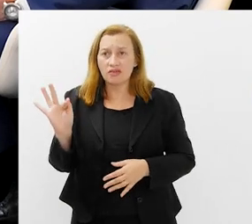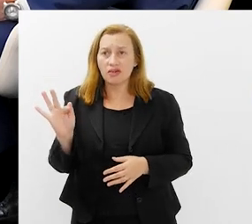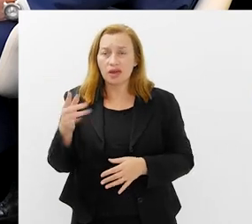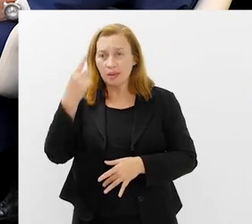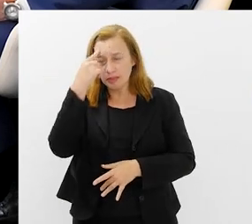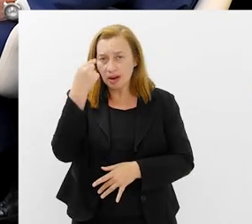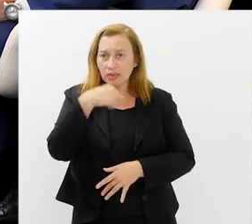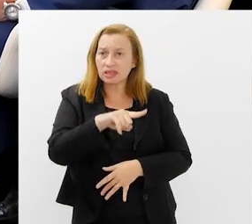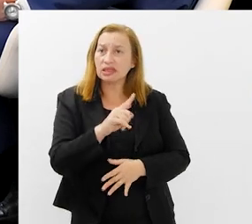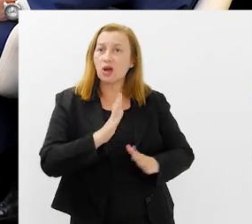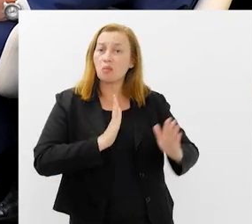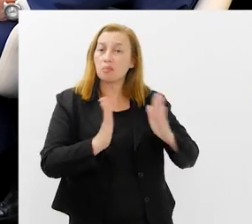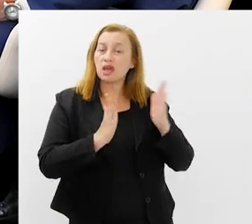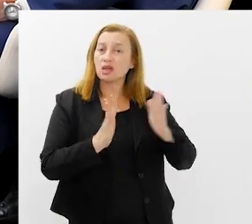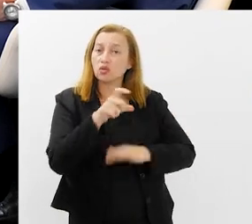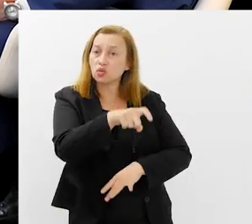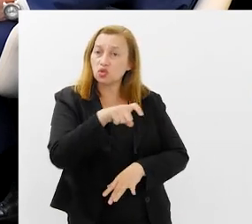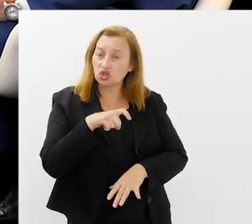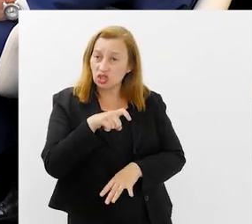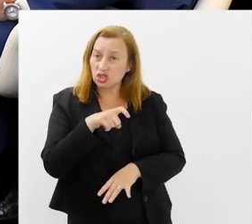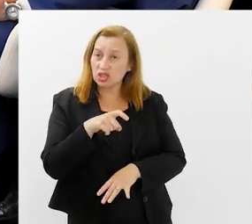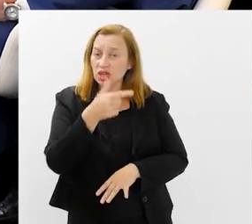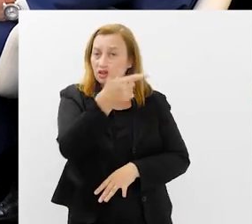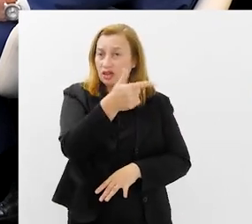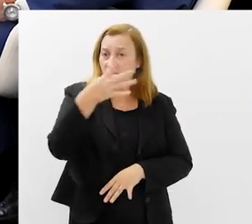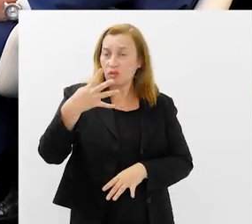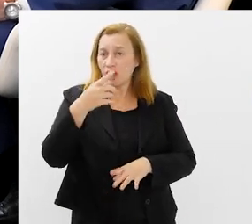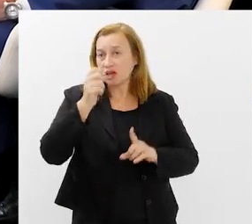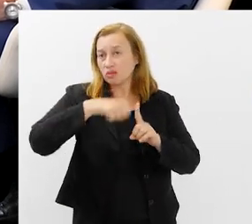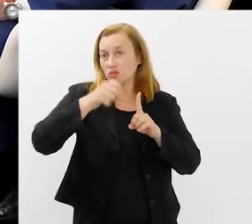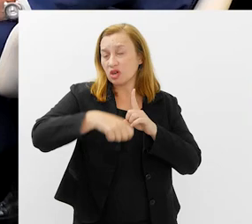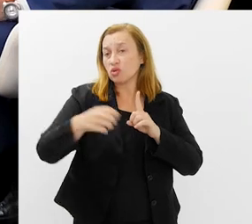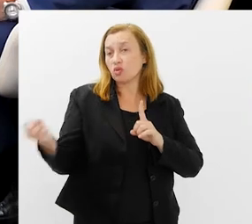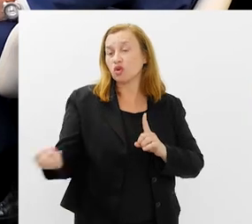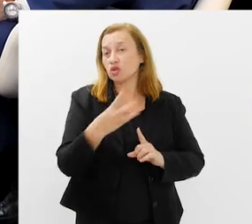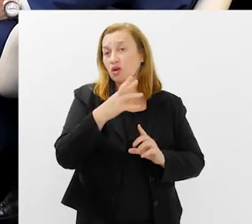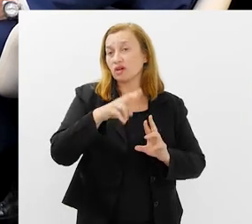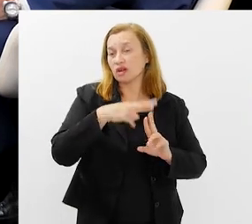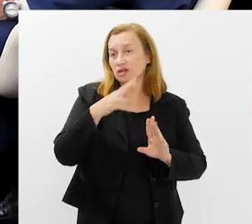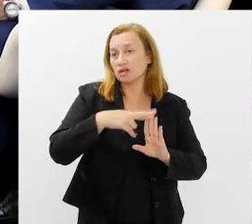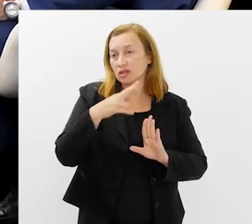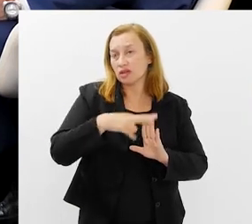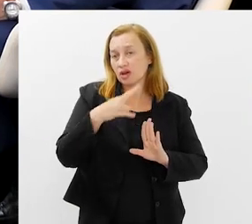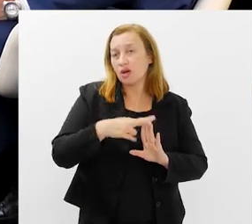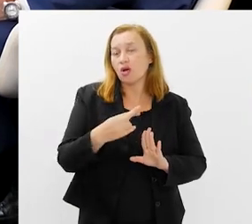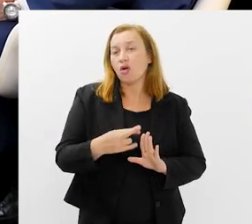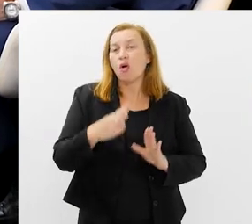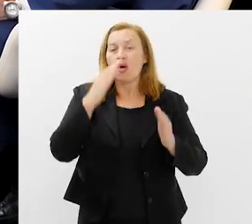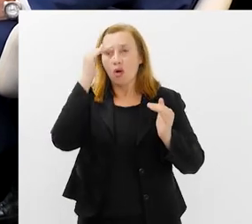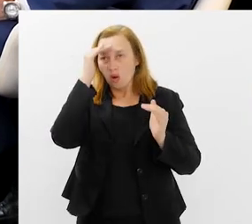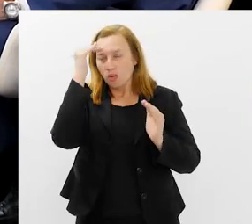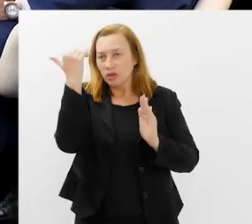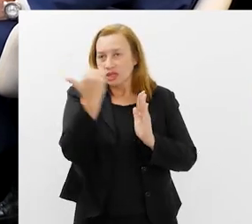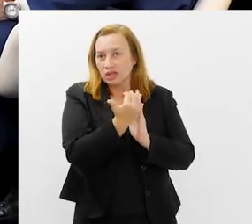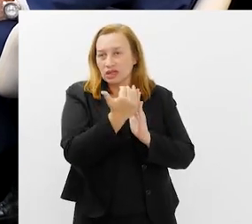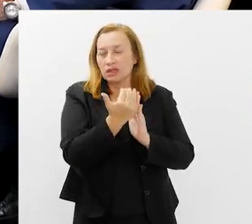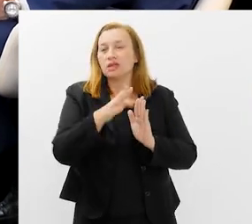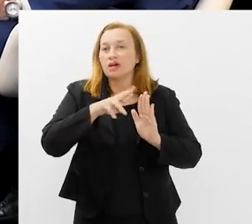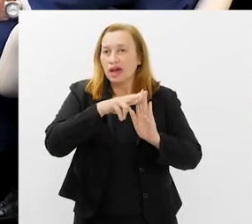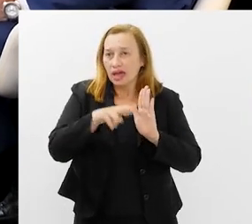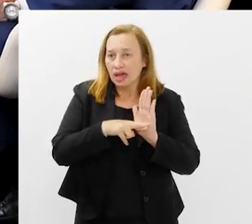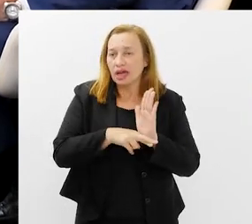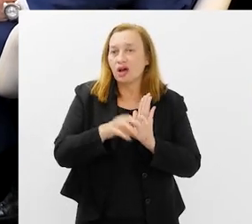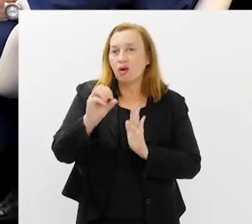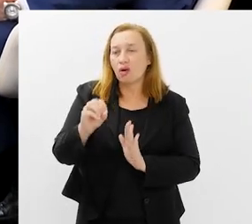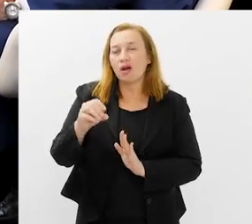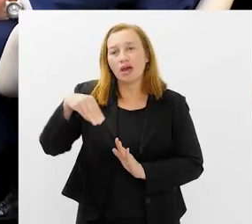mandar o CONAMA editar num prazo X, que eu acho que foram 24 meses, uma nova resolução obedecendo os padrões da OMS, sob pena